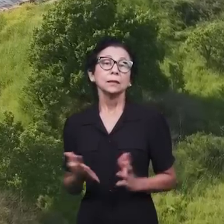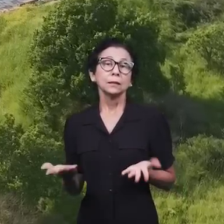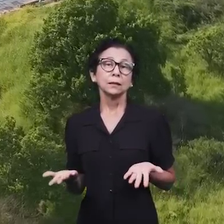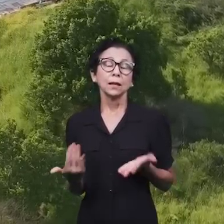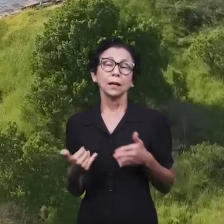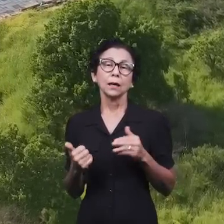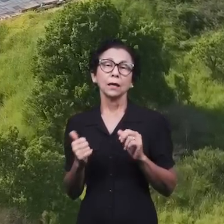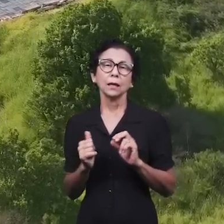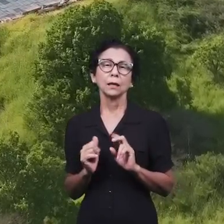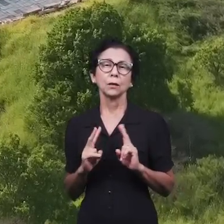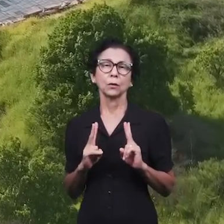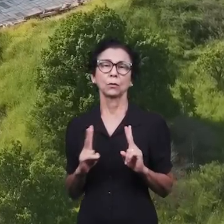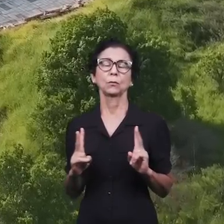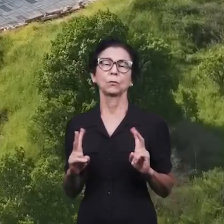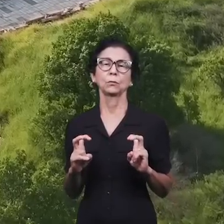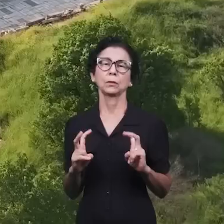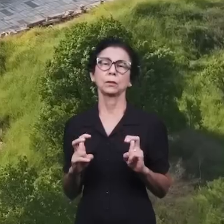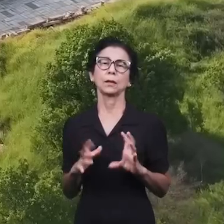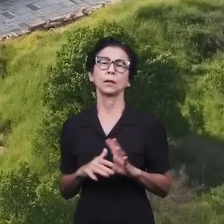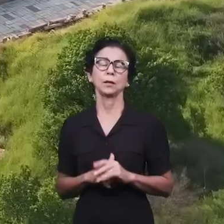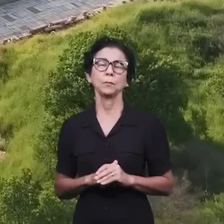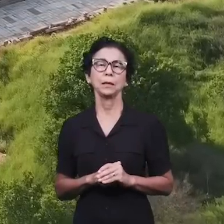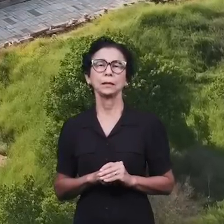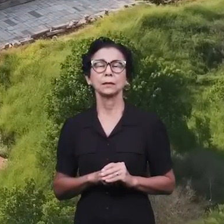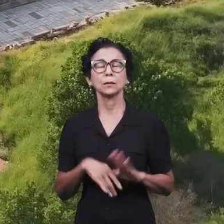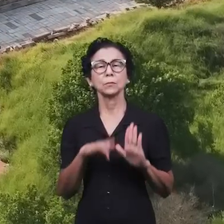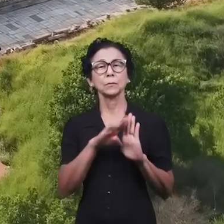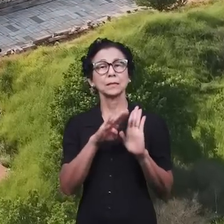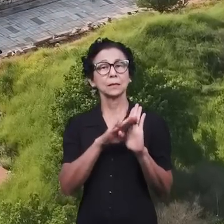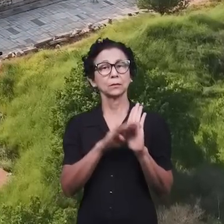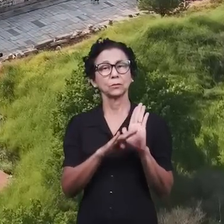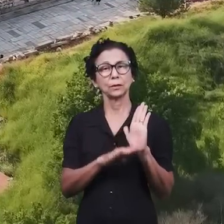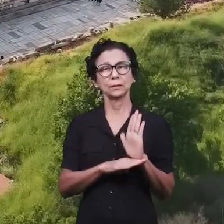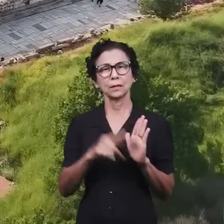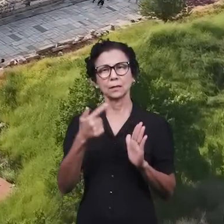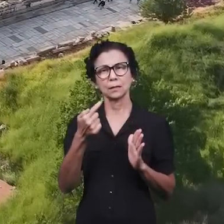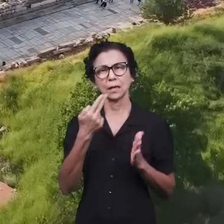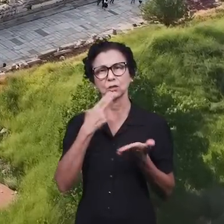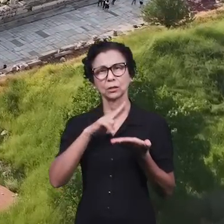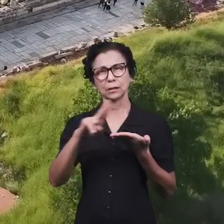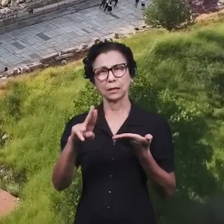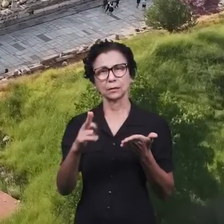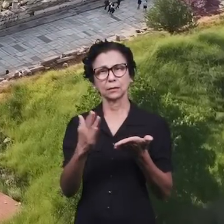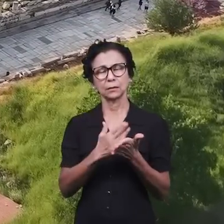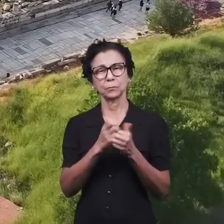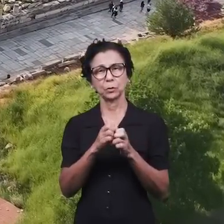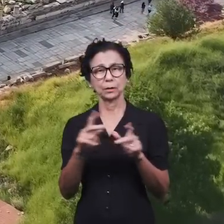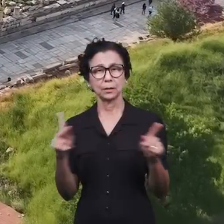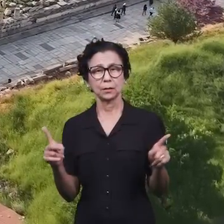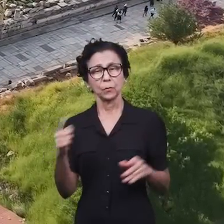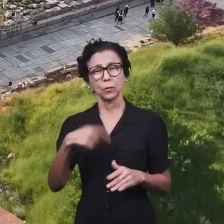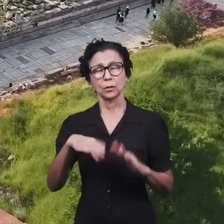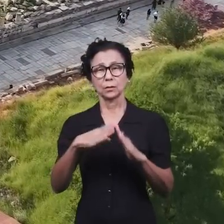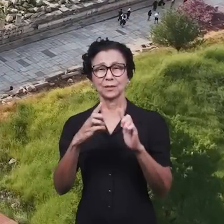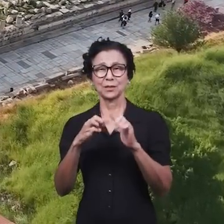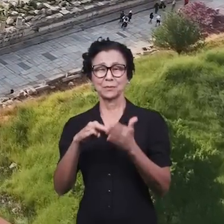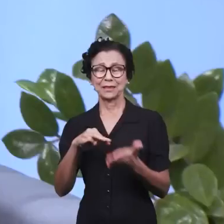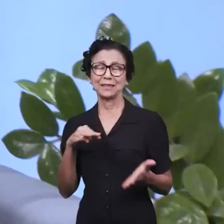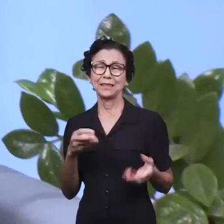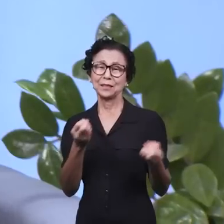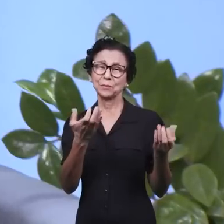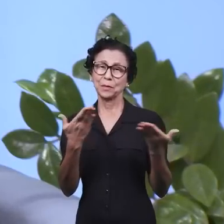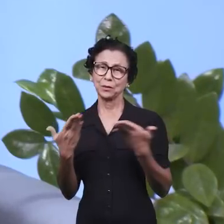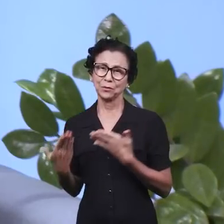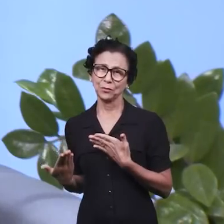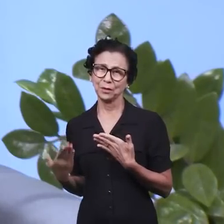abordado aqui dentro desta sequência chamada 7 Cartas do Apocalipse. Nós somos a Igreja Cristã Maranata, queremos dar